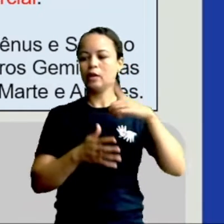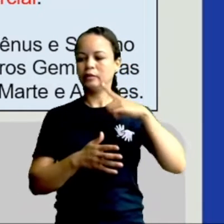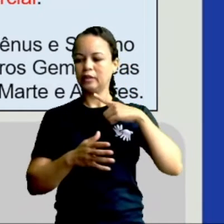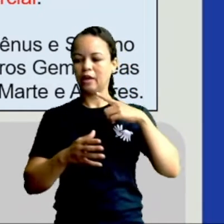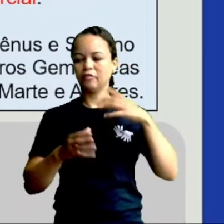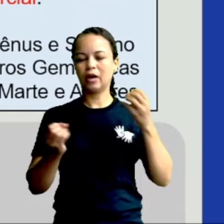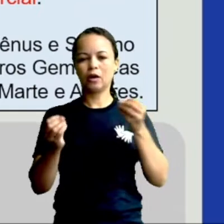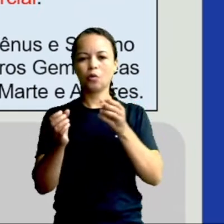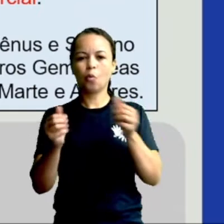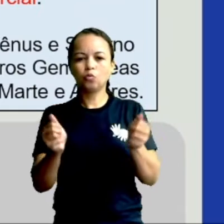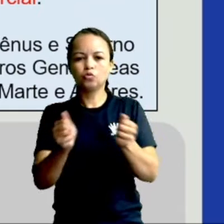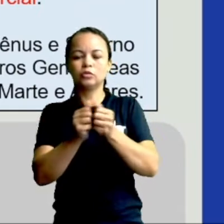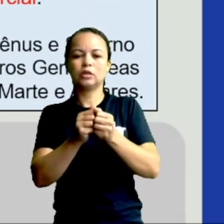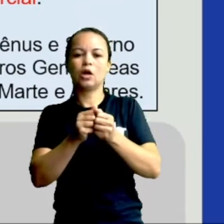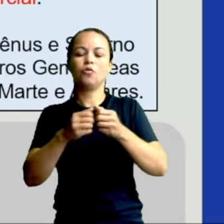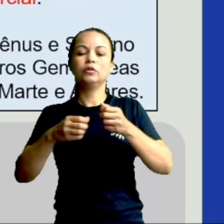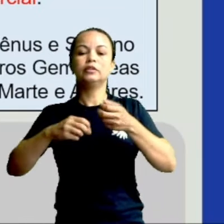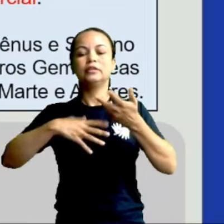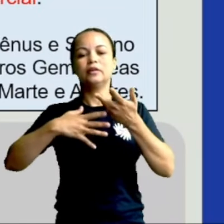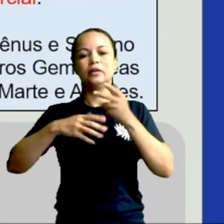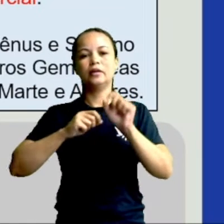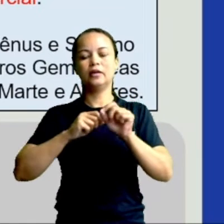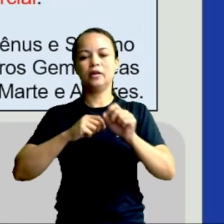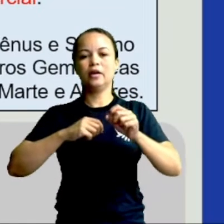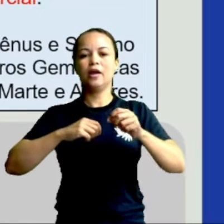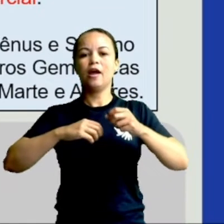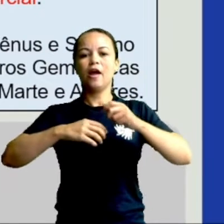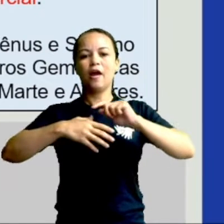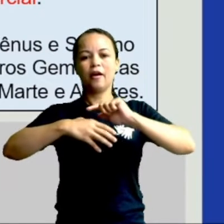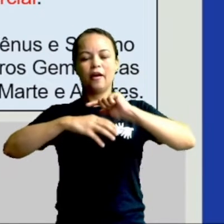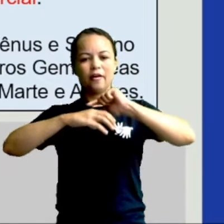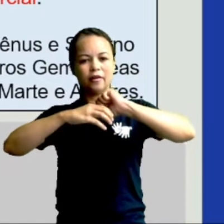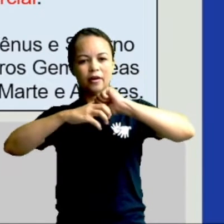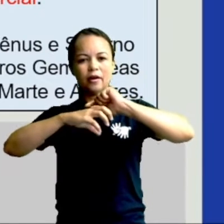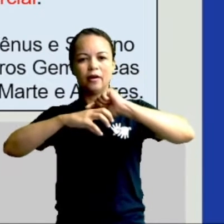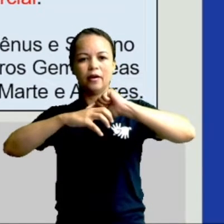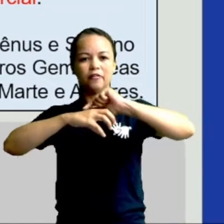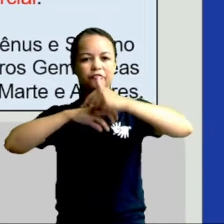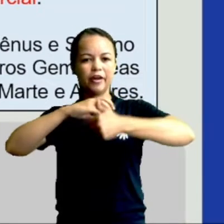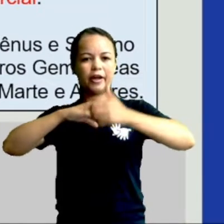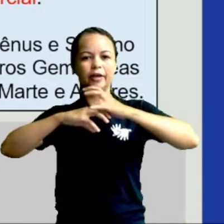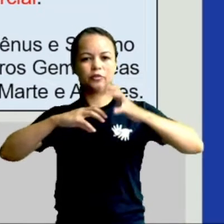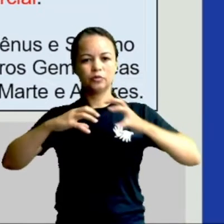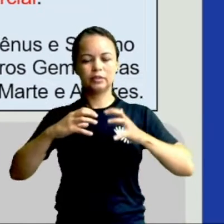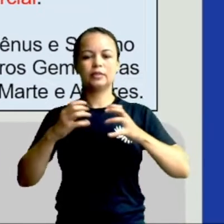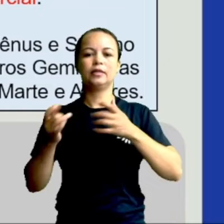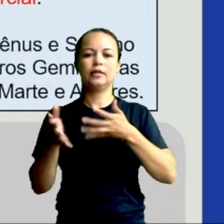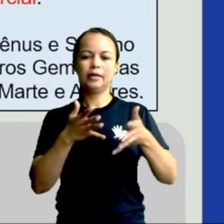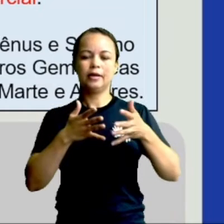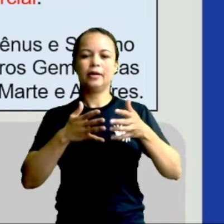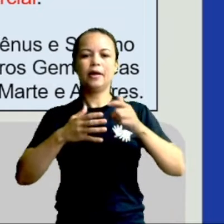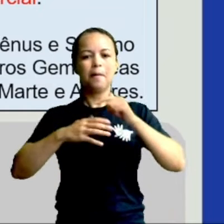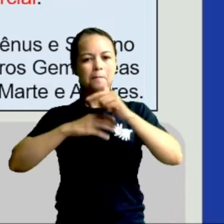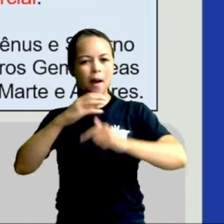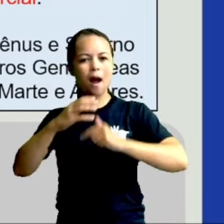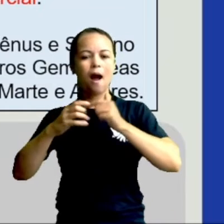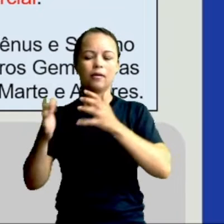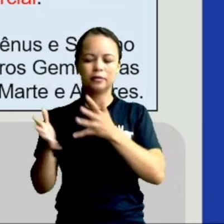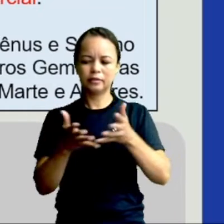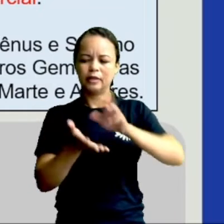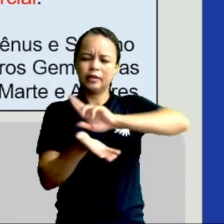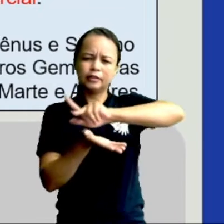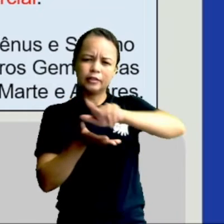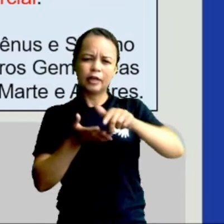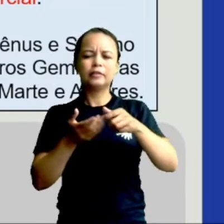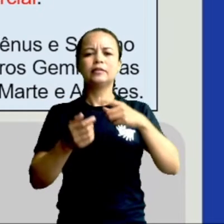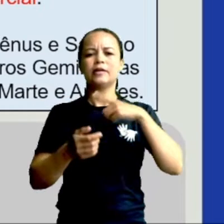Marte. Em agosto, né, os 5 planetas mais brilhantes visíveis apareceram visíveis ao mesmo tempo. Em setembro teve mais